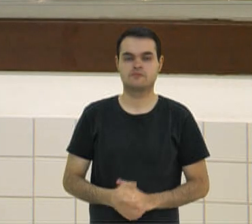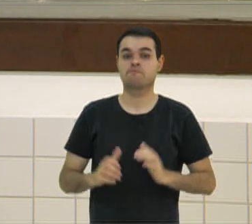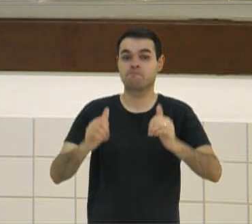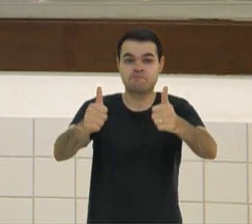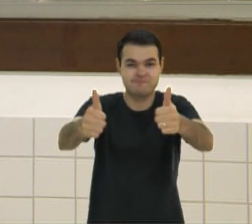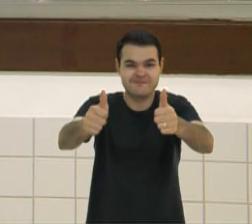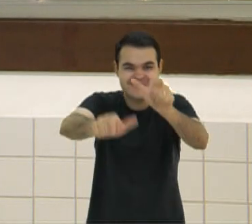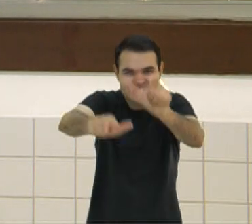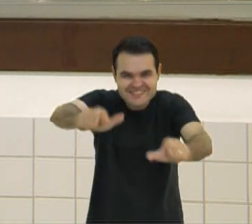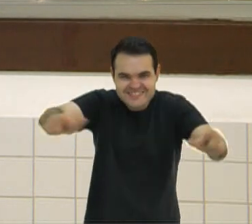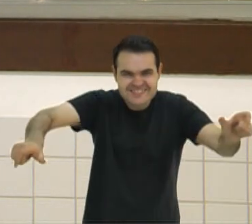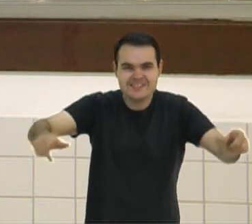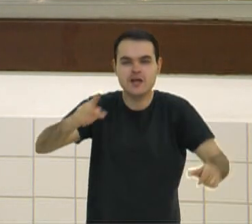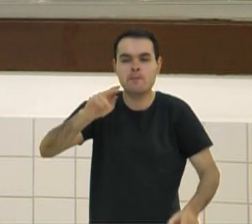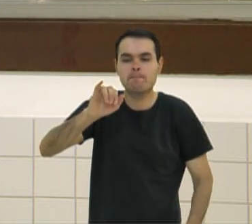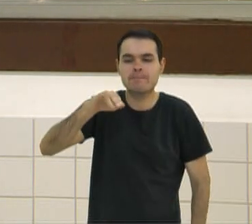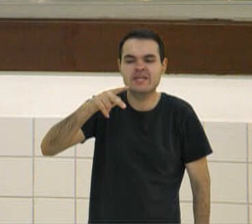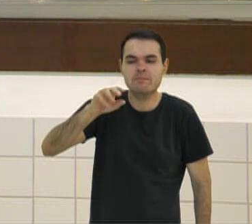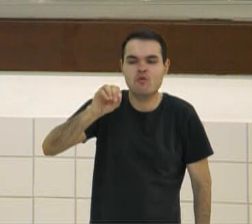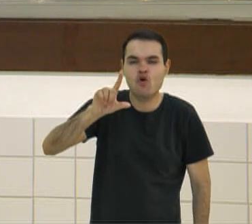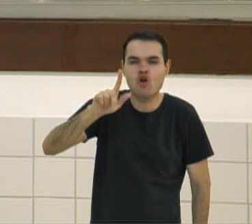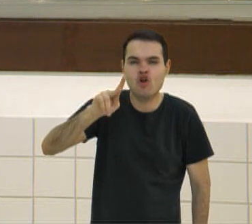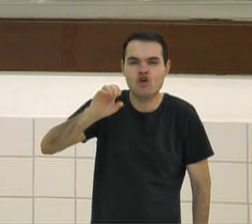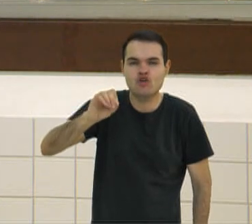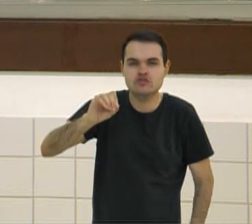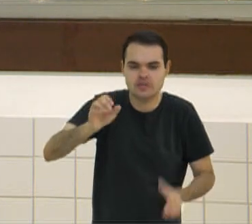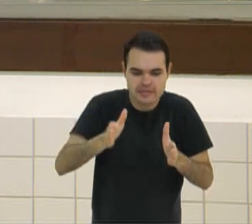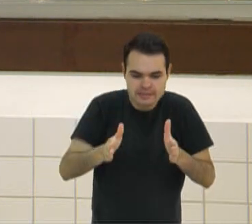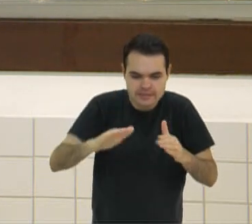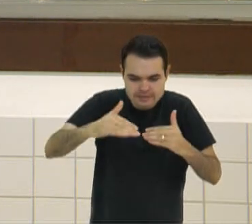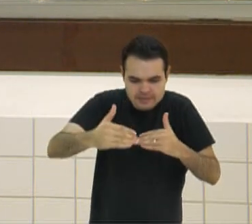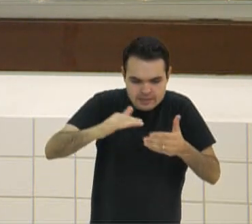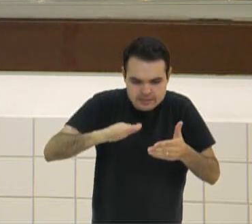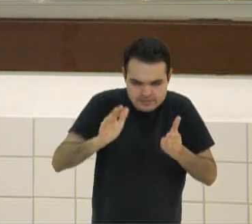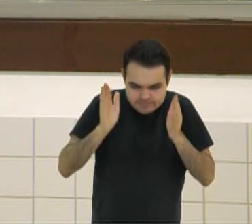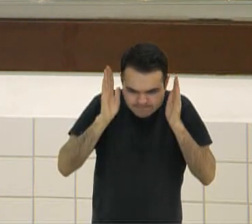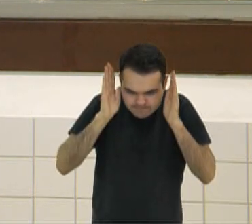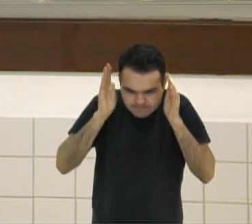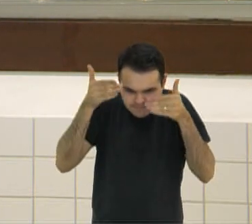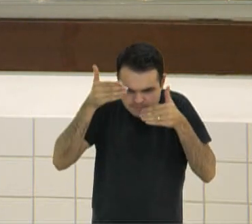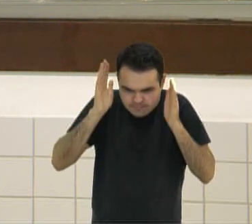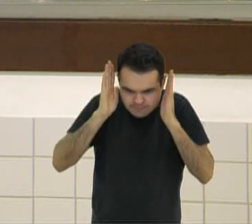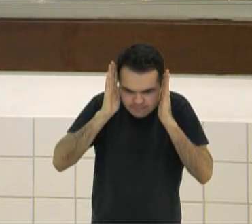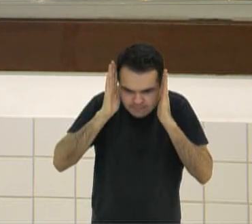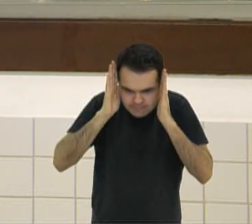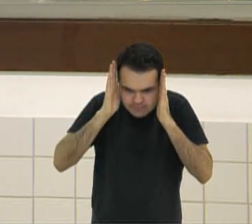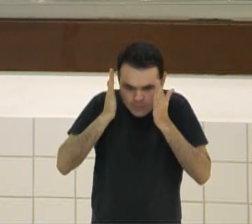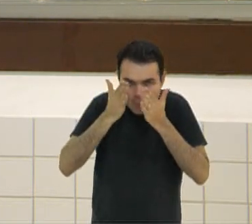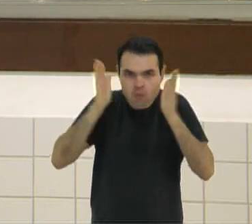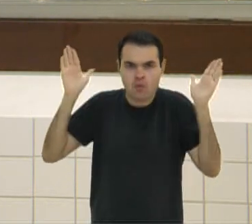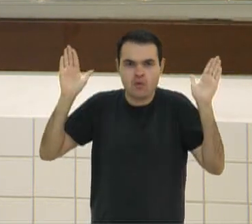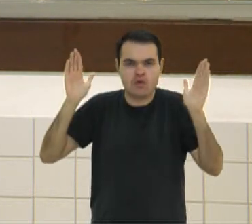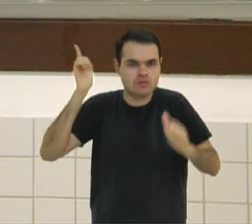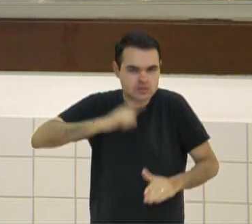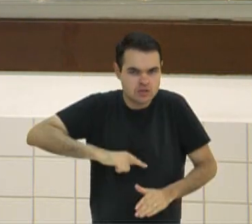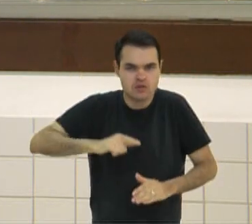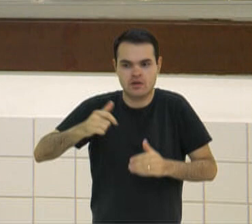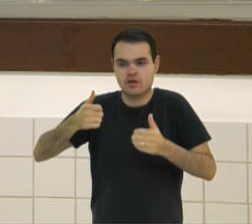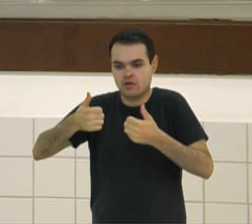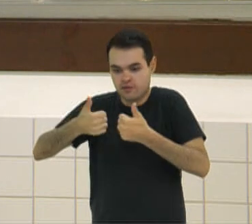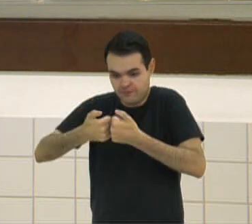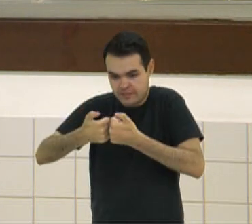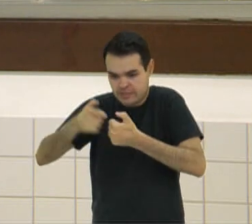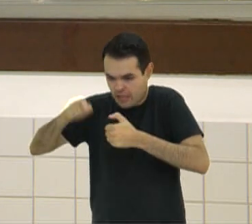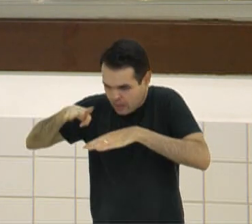E aí, meus pimpolhos, conseguiram sair da caixinha? Conseguiram sair daquela ideia de que física é apenas cálculos,